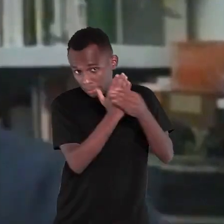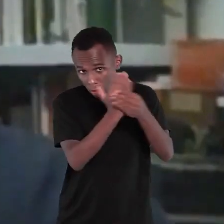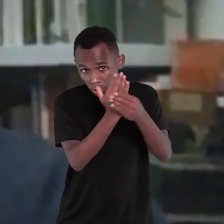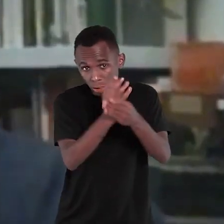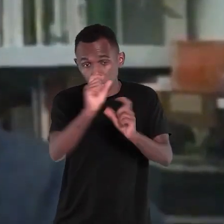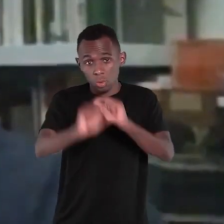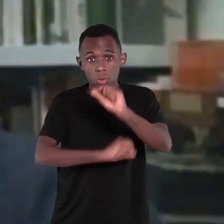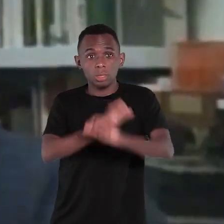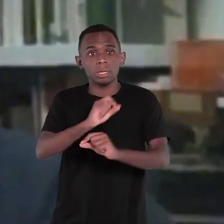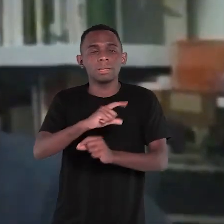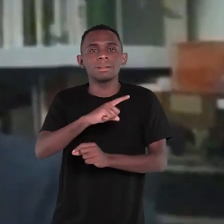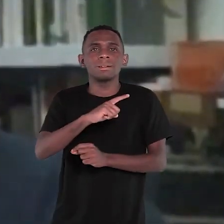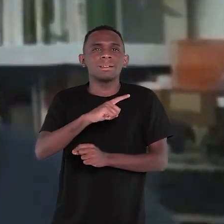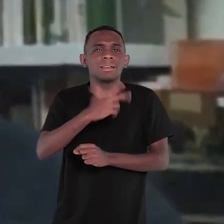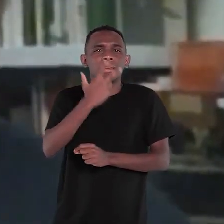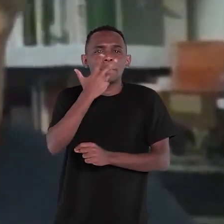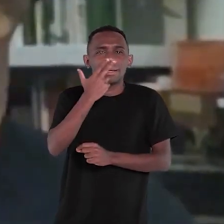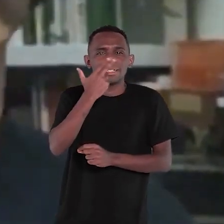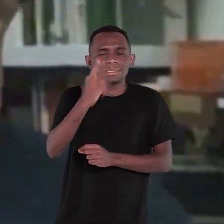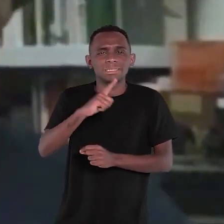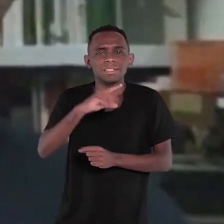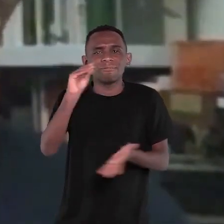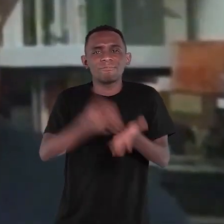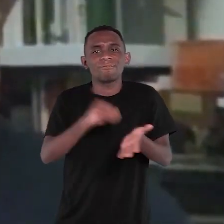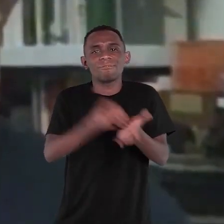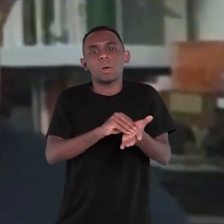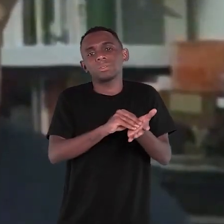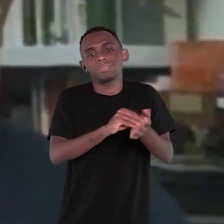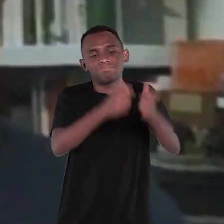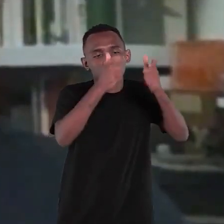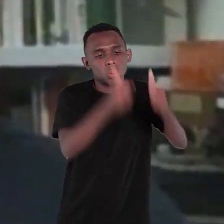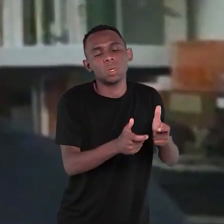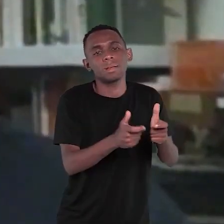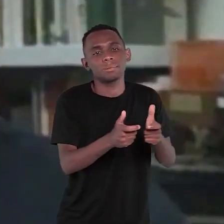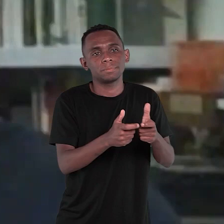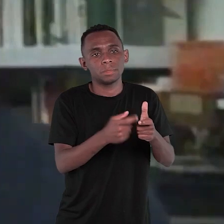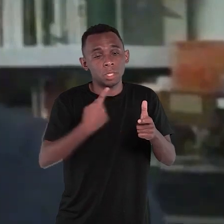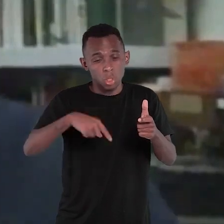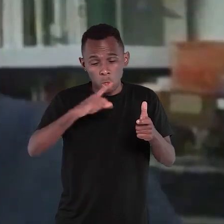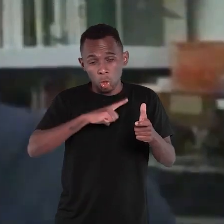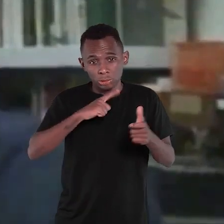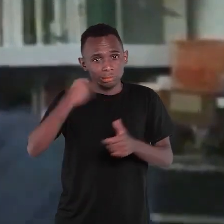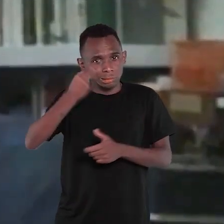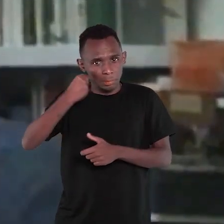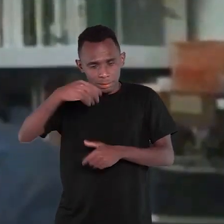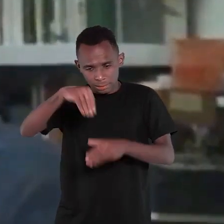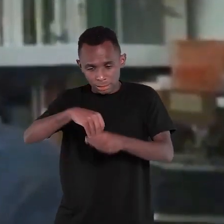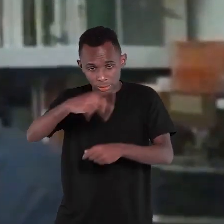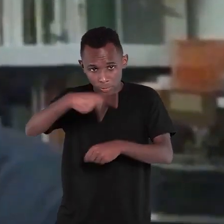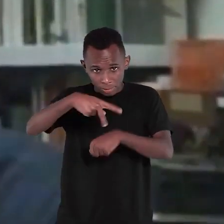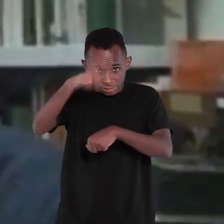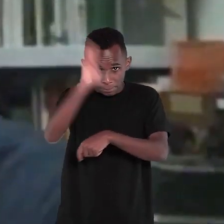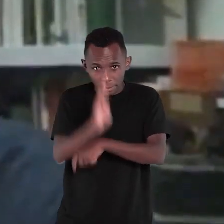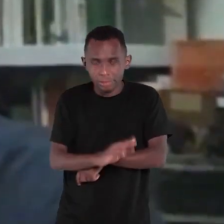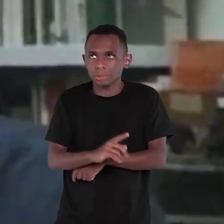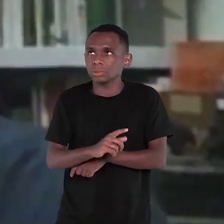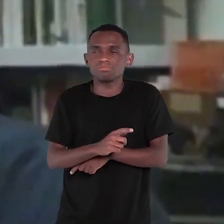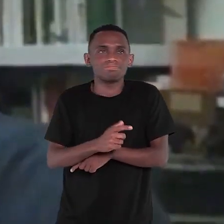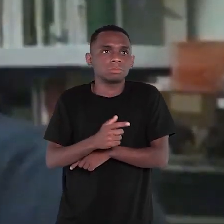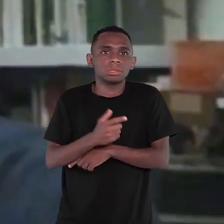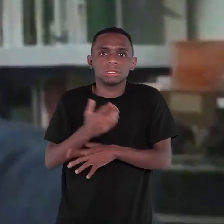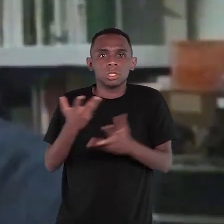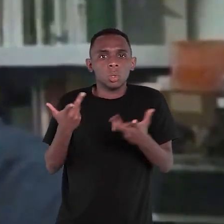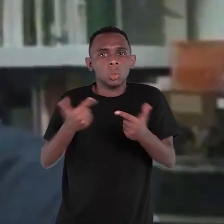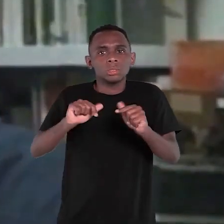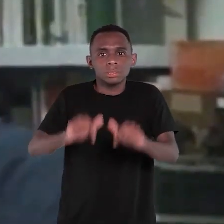nas bibliotecas havia muito pouco espaço para isso, né? Nós temos experiências no Brasil fascinantes